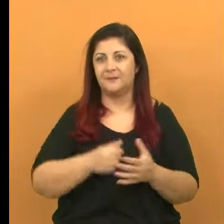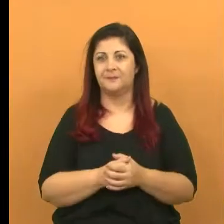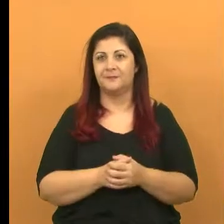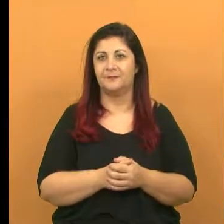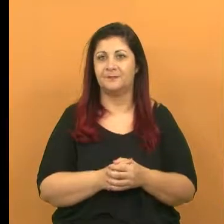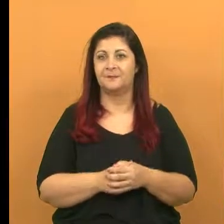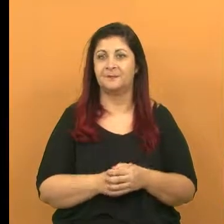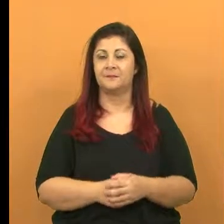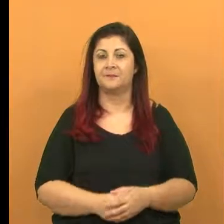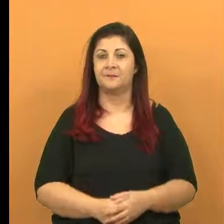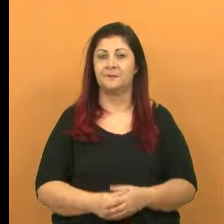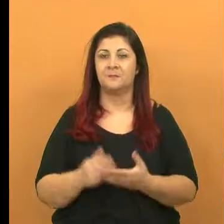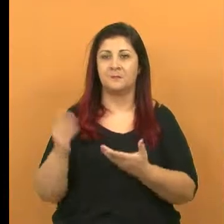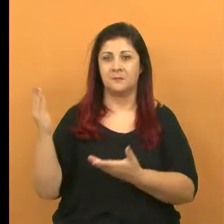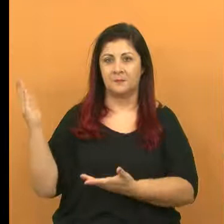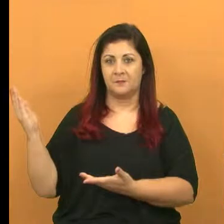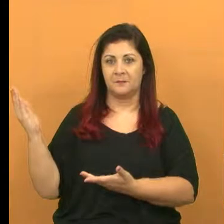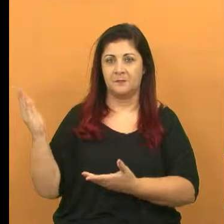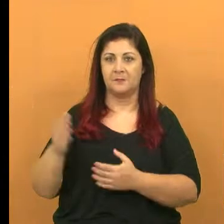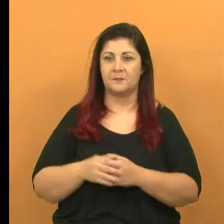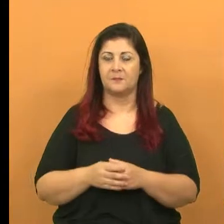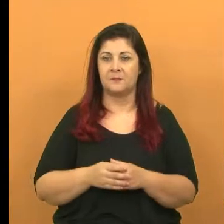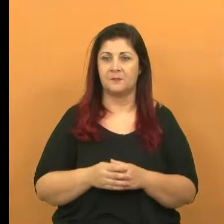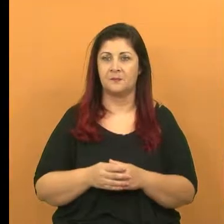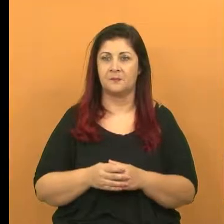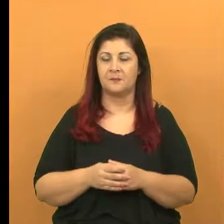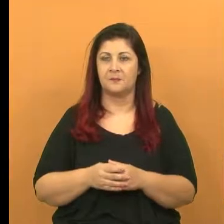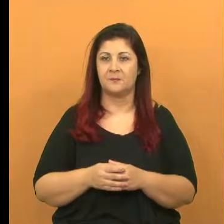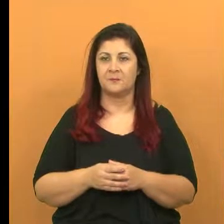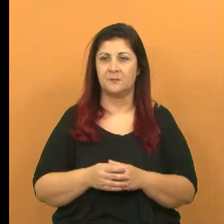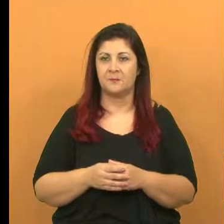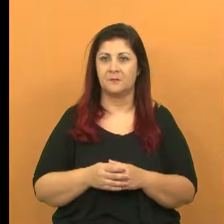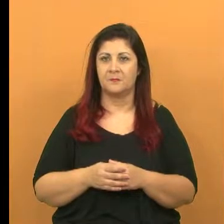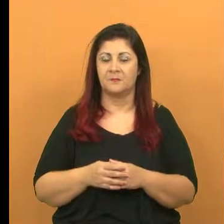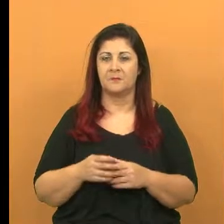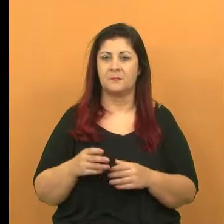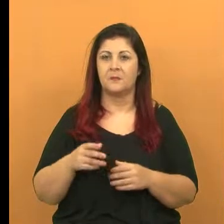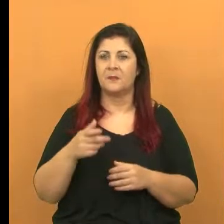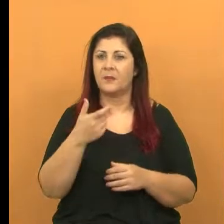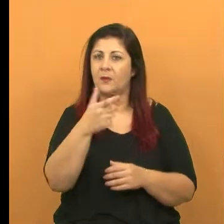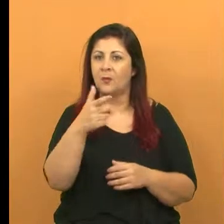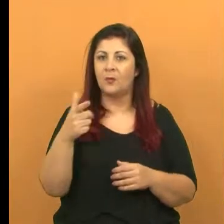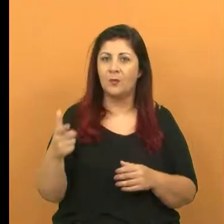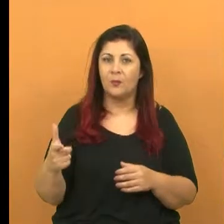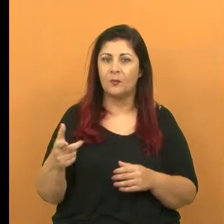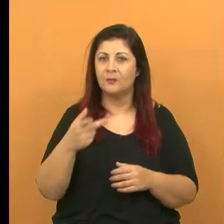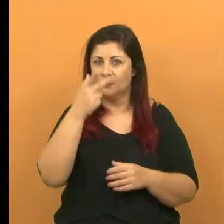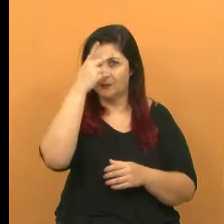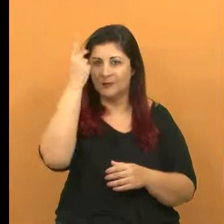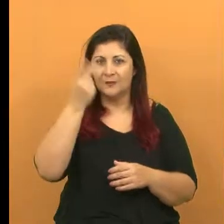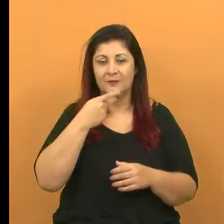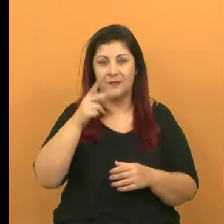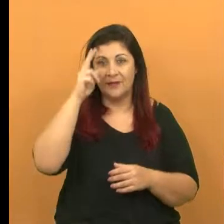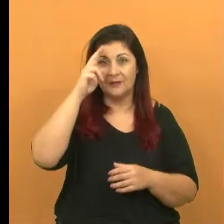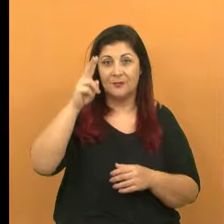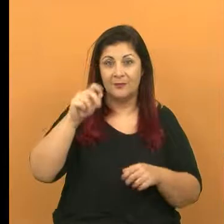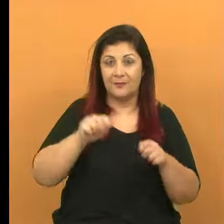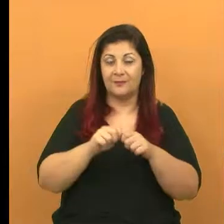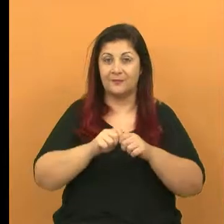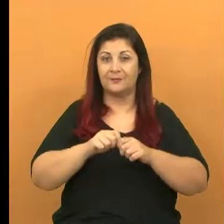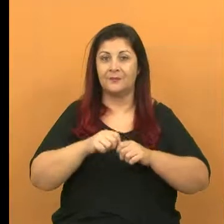Próxima. Aí, continua aí, são contadores que fizeram uma